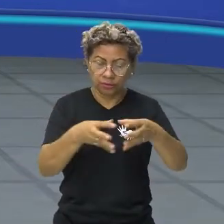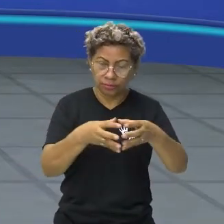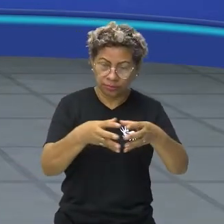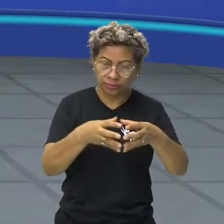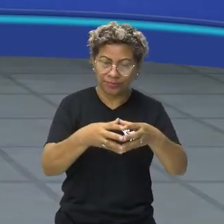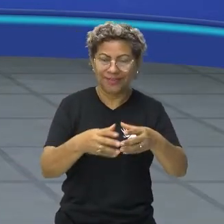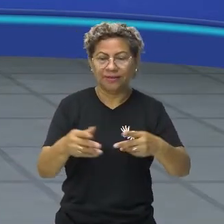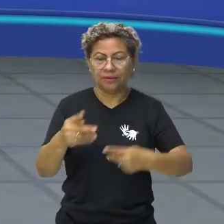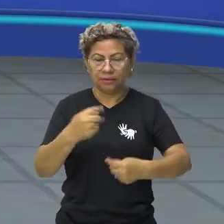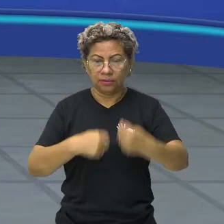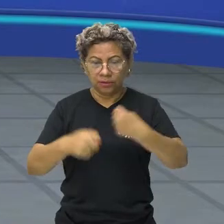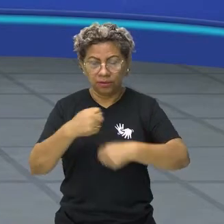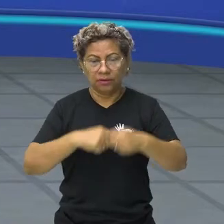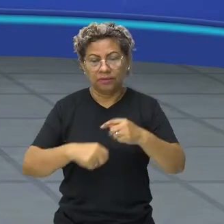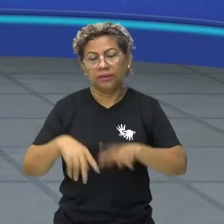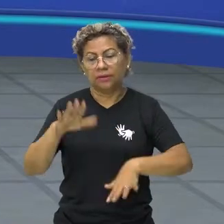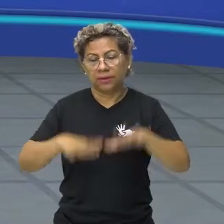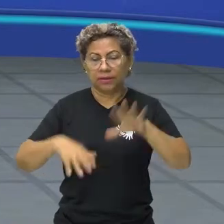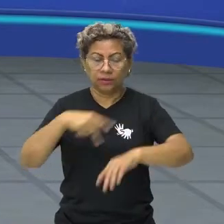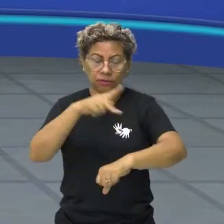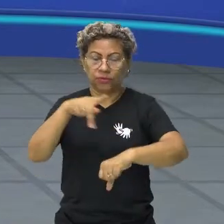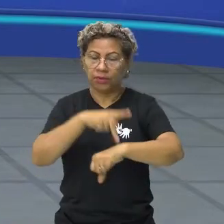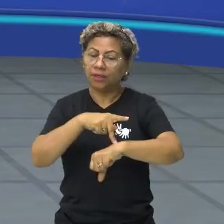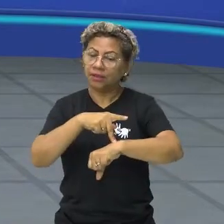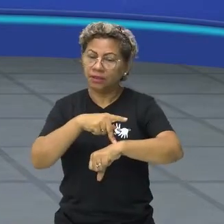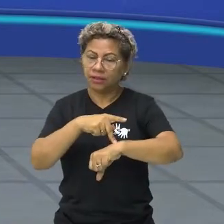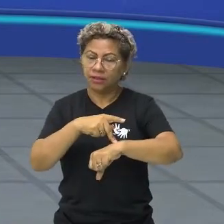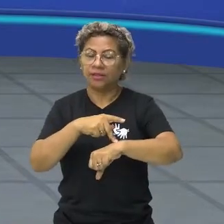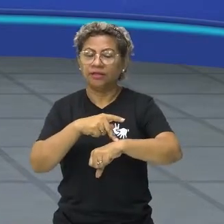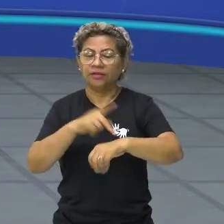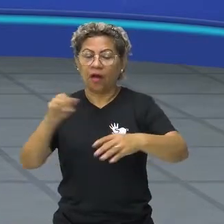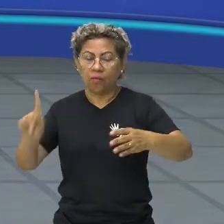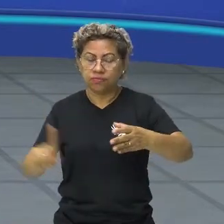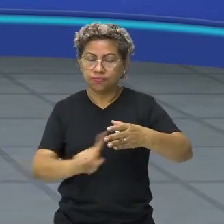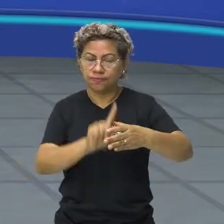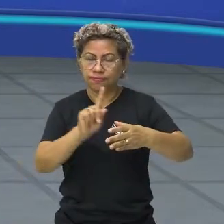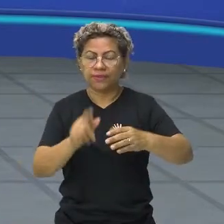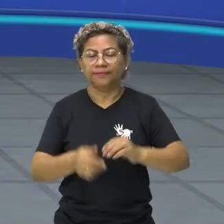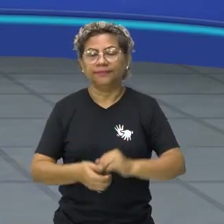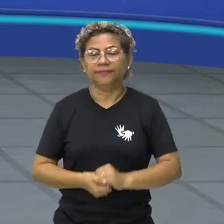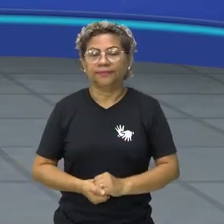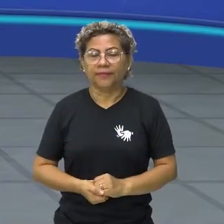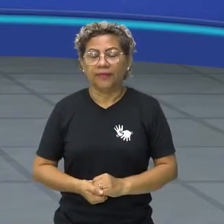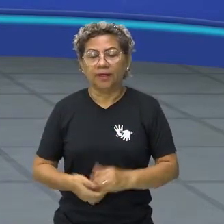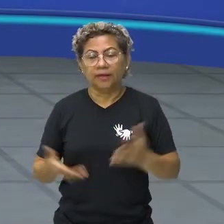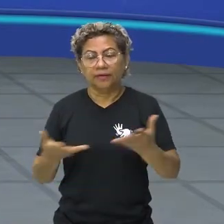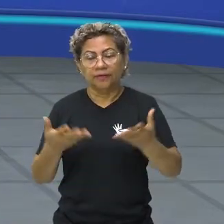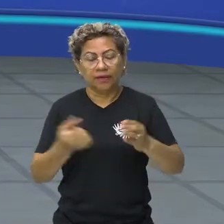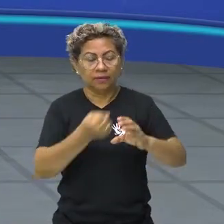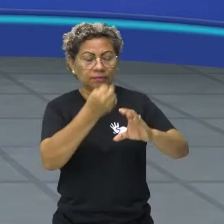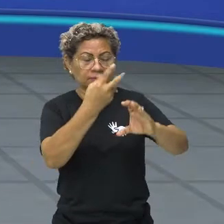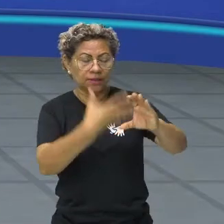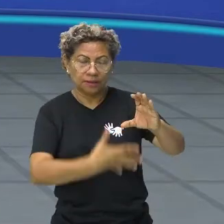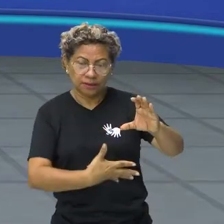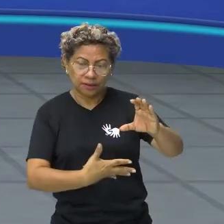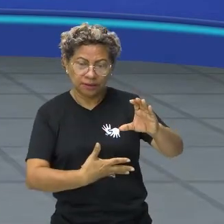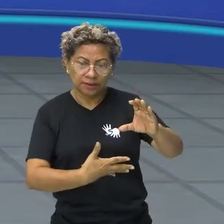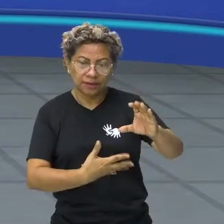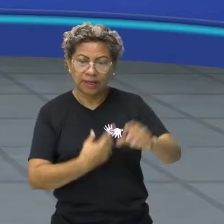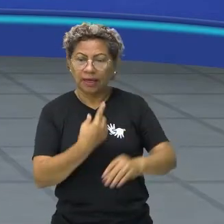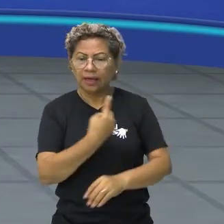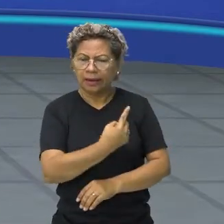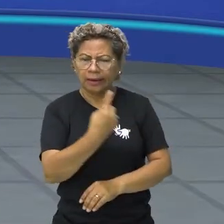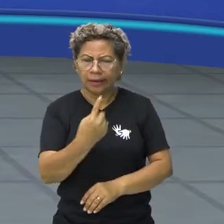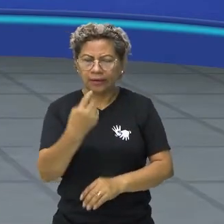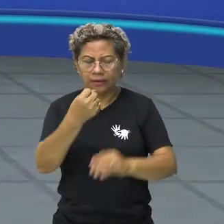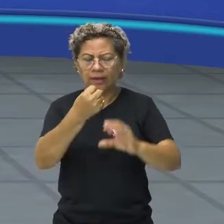que podem estar integrando, tá? Mas nós iremos verificar, estudar as características de cada um desses agora. Olha só, o